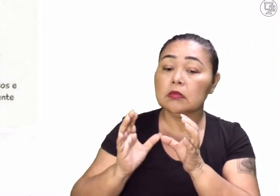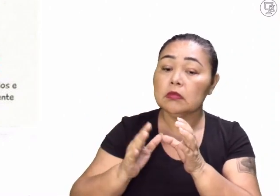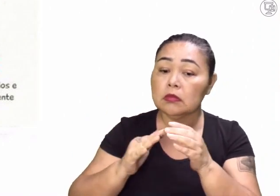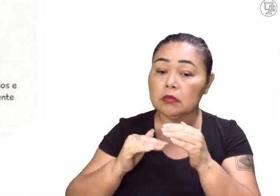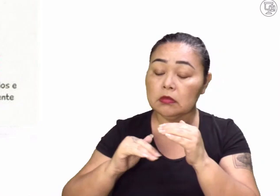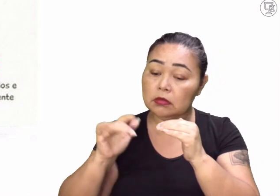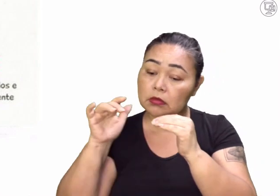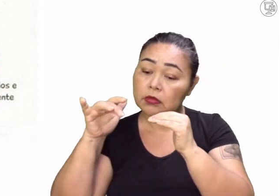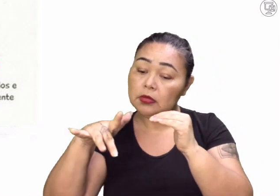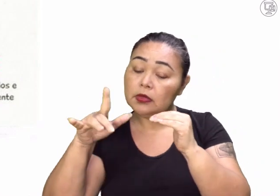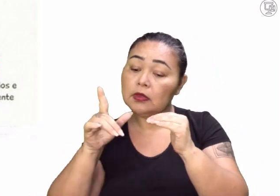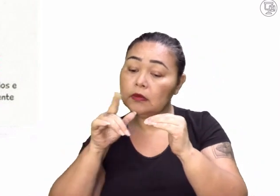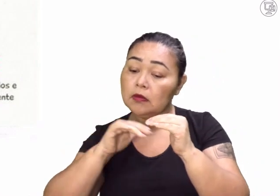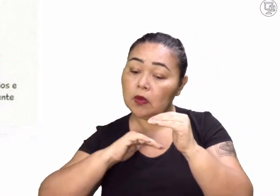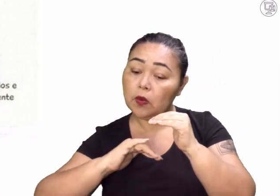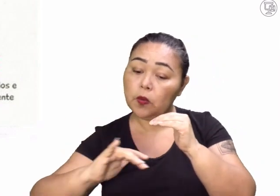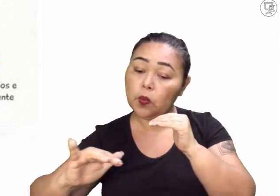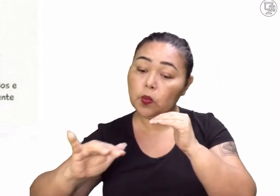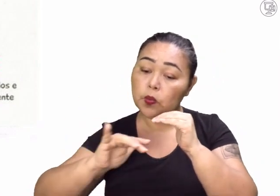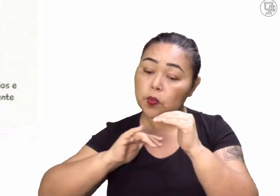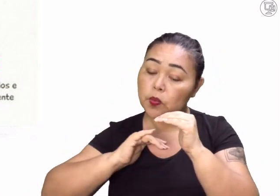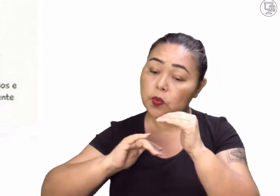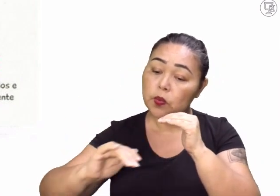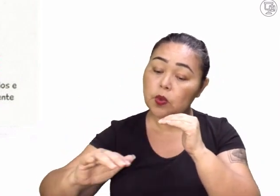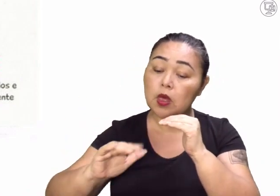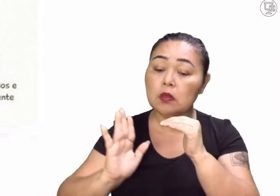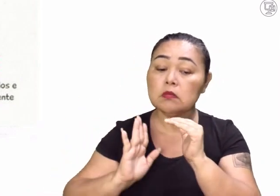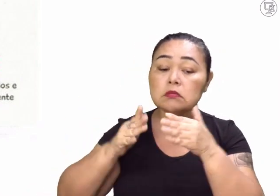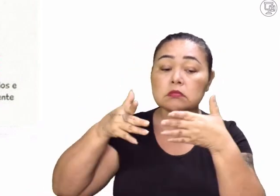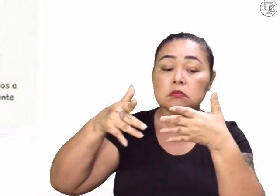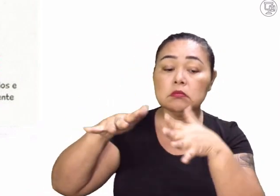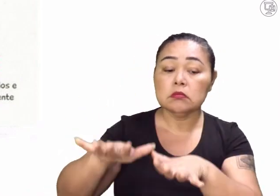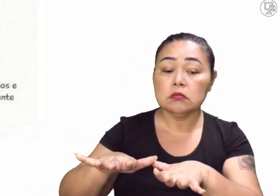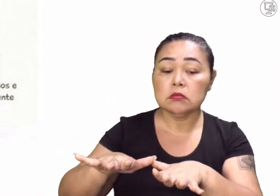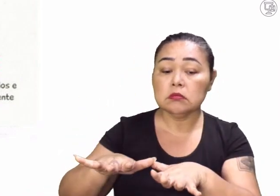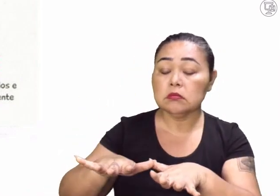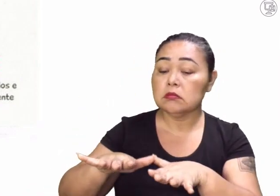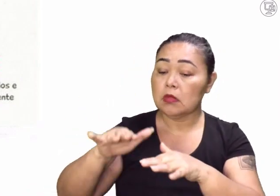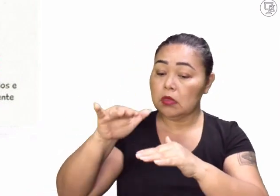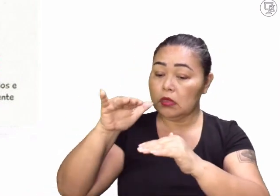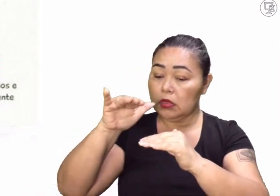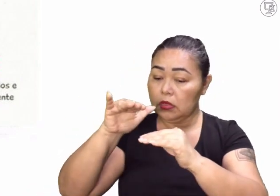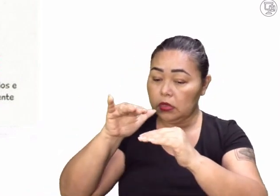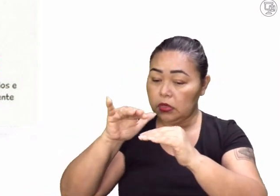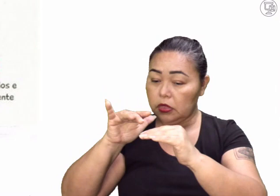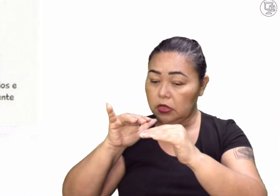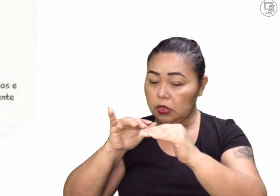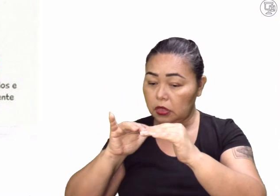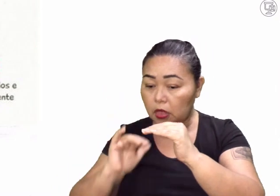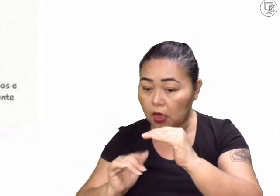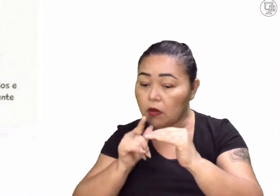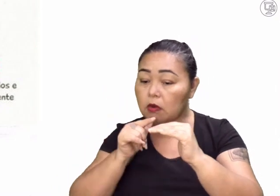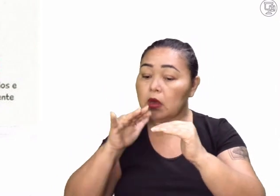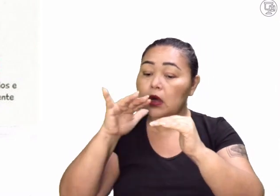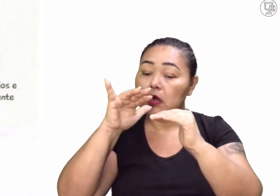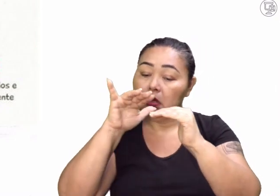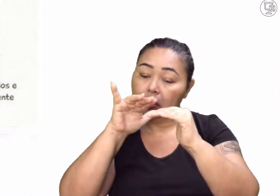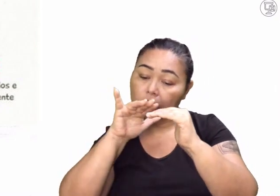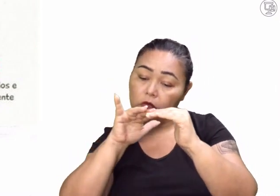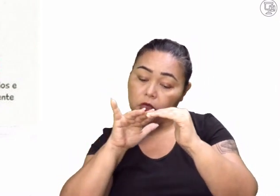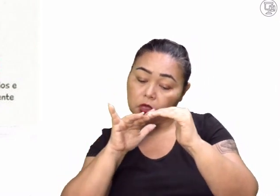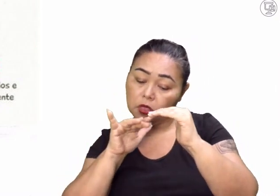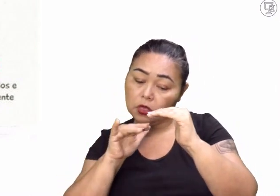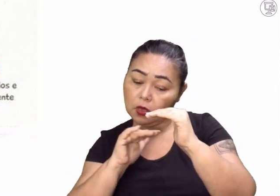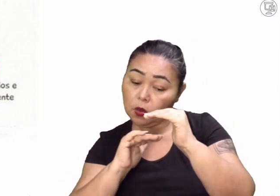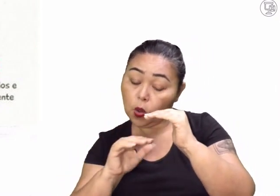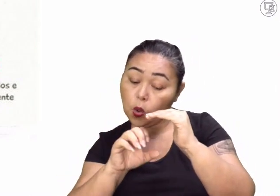que se depositam naturalmente por força gravitacional no subsolo. Que essa